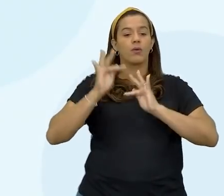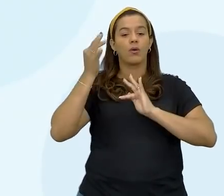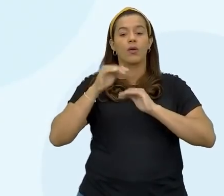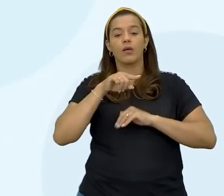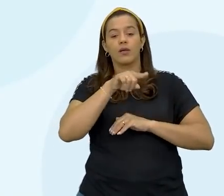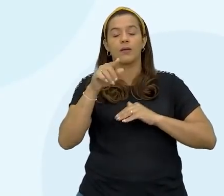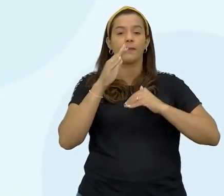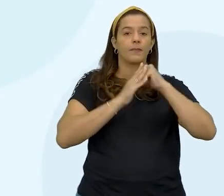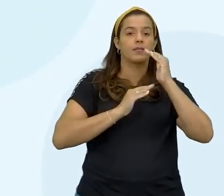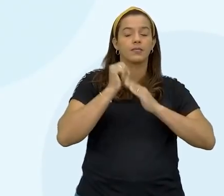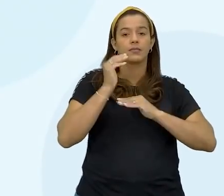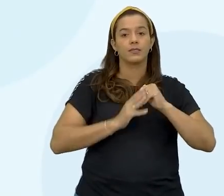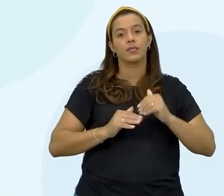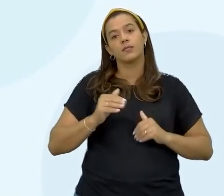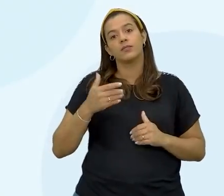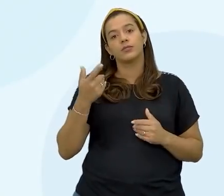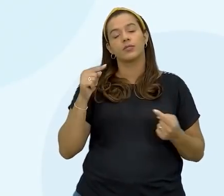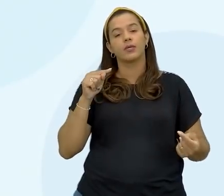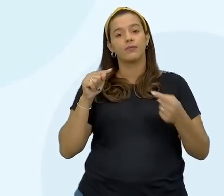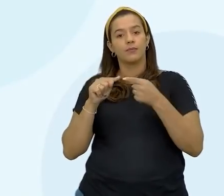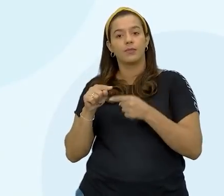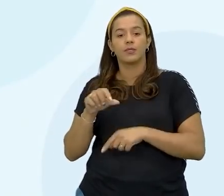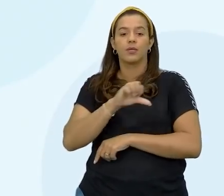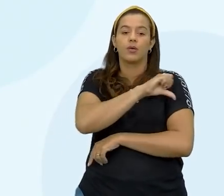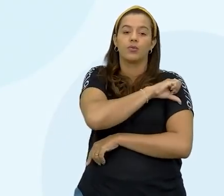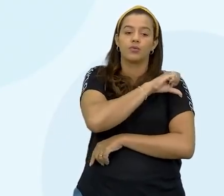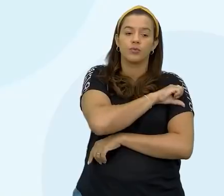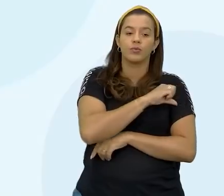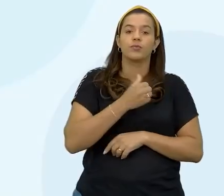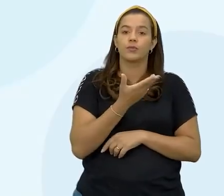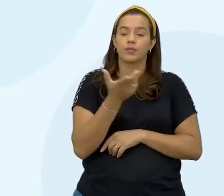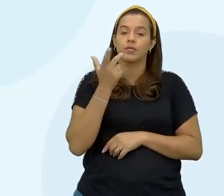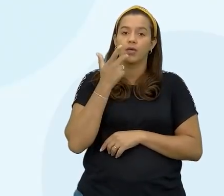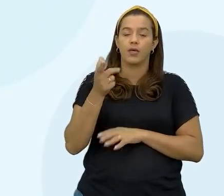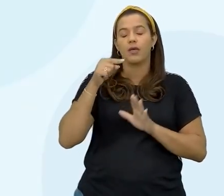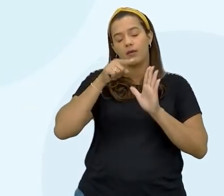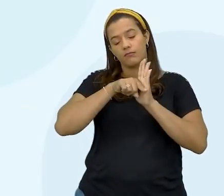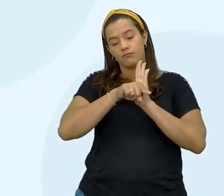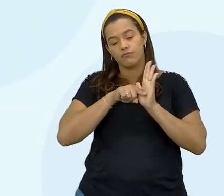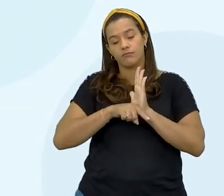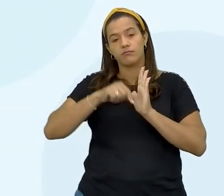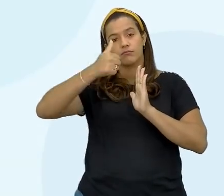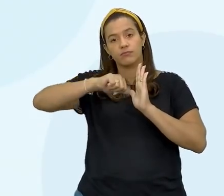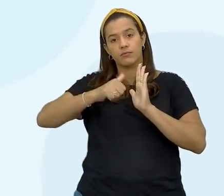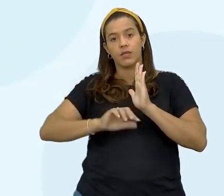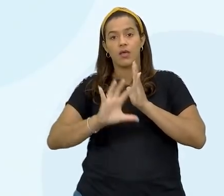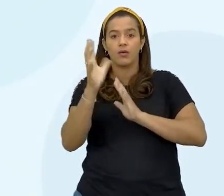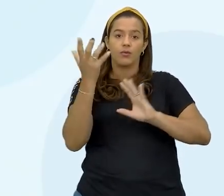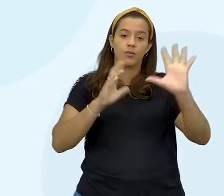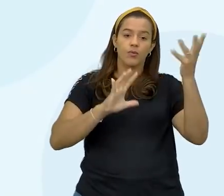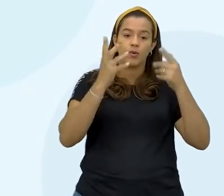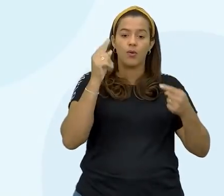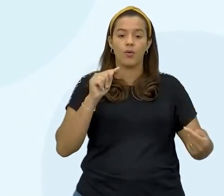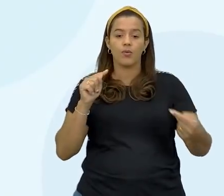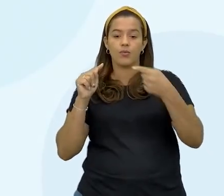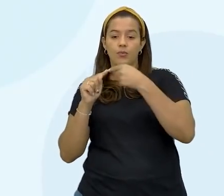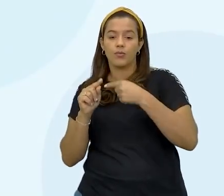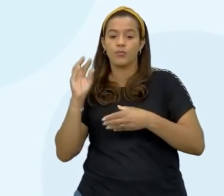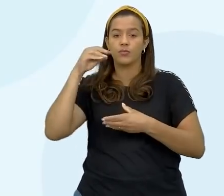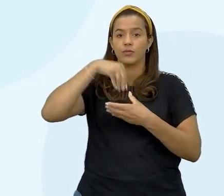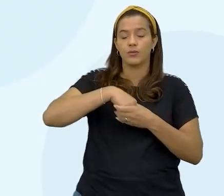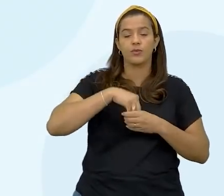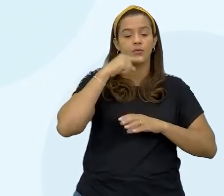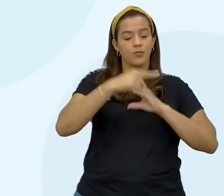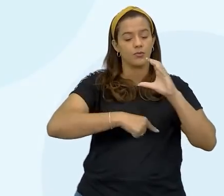habilidade específica, essencial do 9º ano, com aquela turma, que é analisar fatos e situações referentes à integração